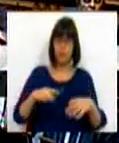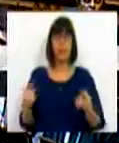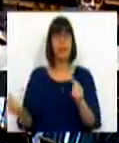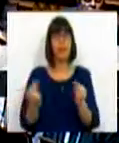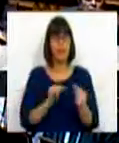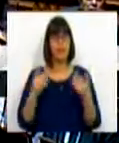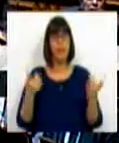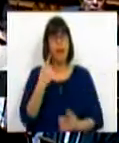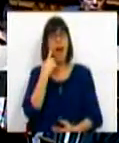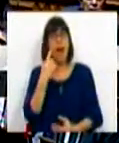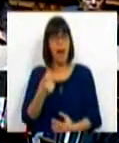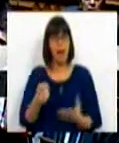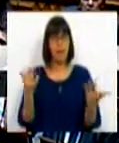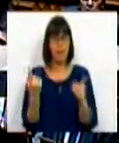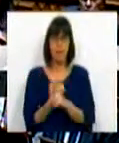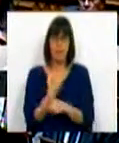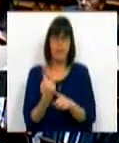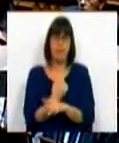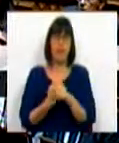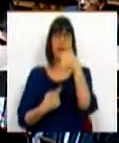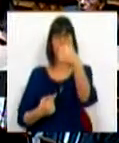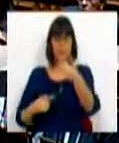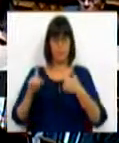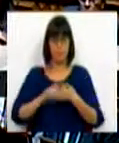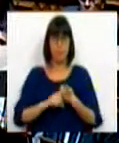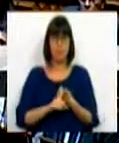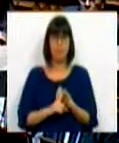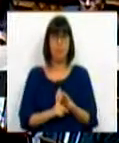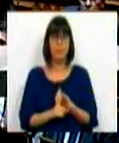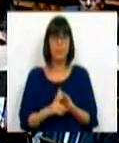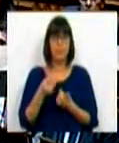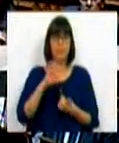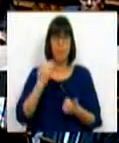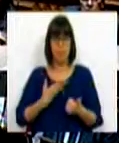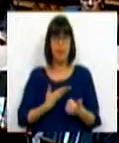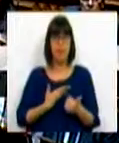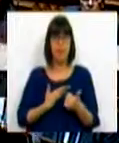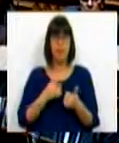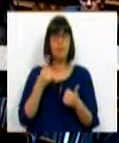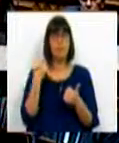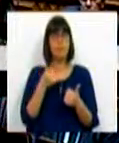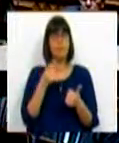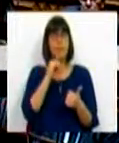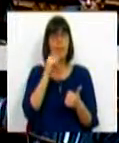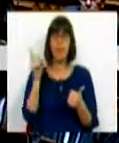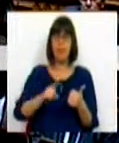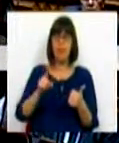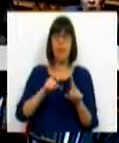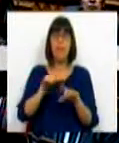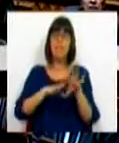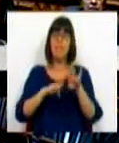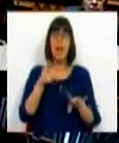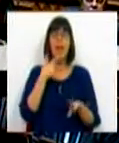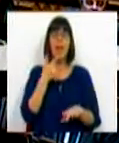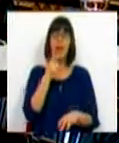debate, constatamos várias coisas. A primeira é que PSD dedica-se abundantemente à produção